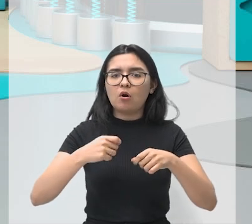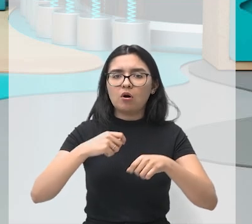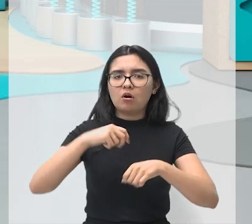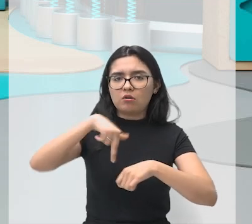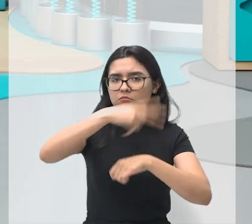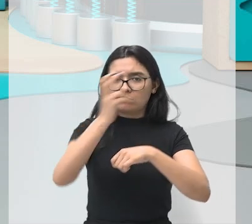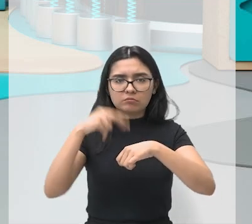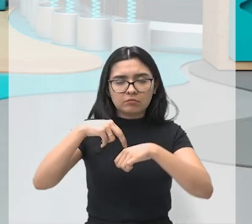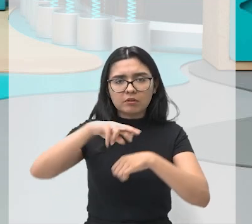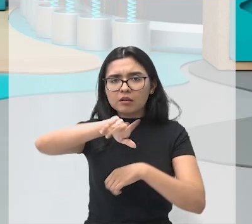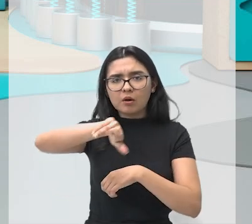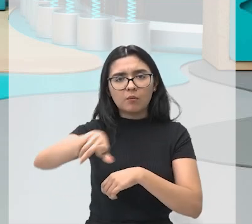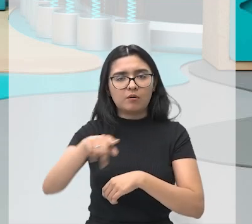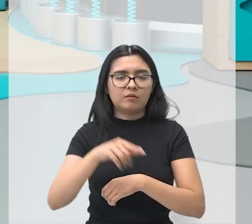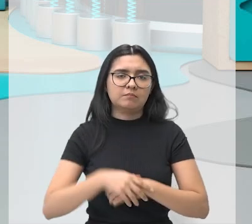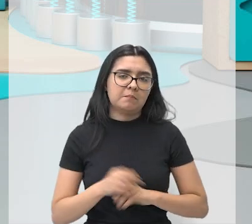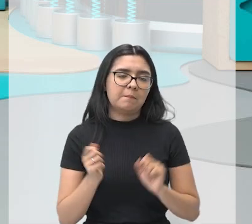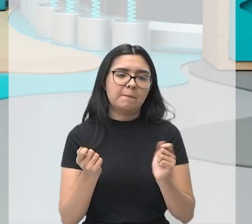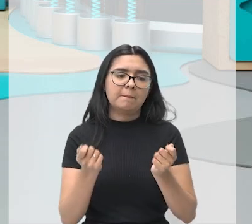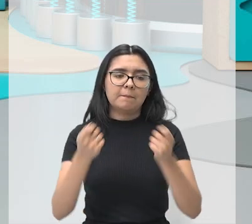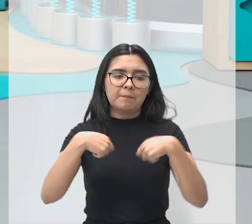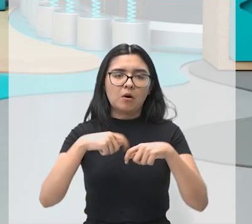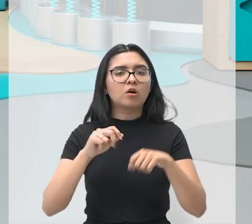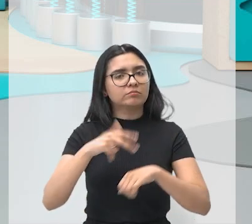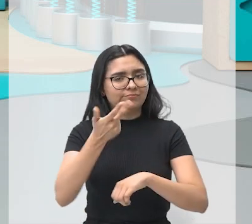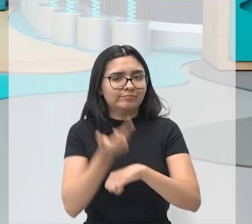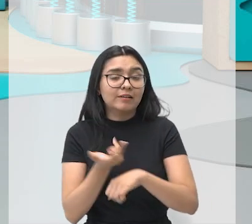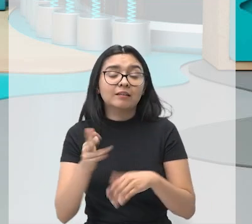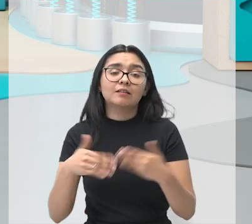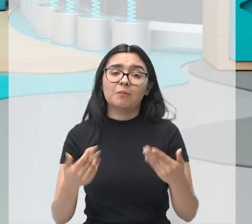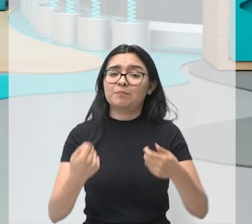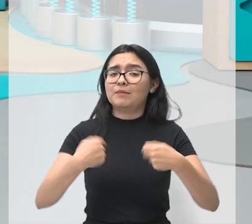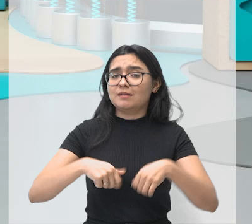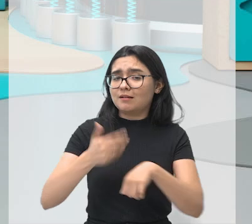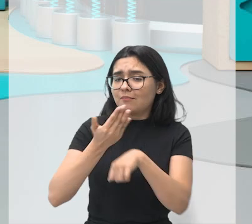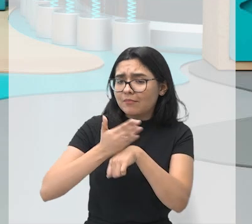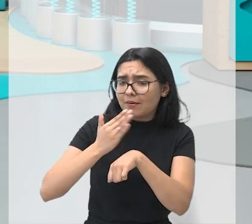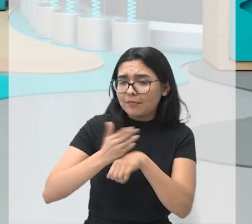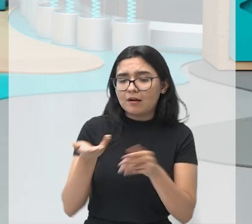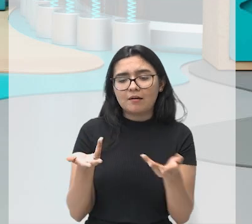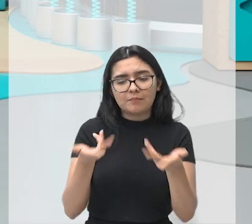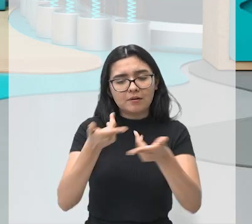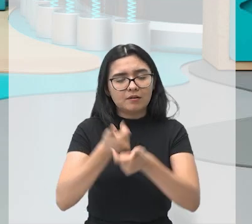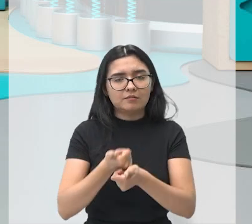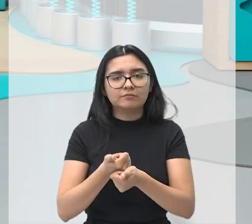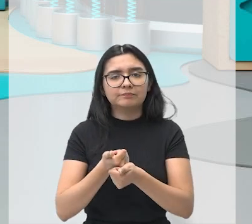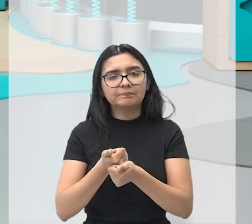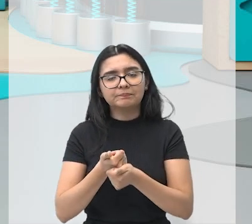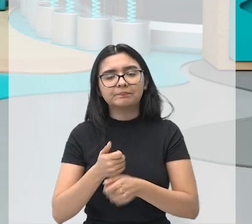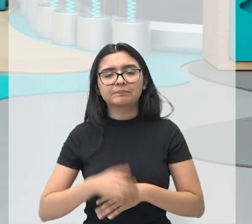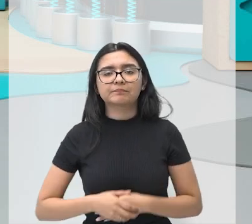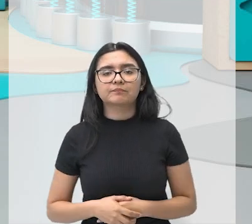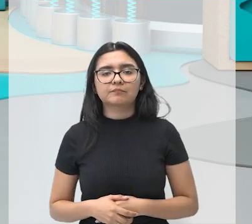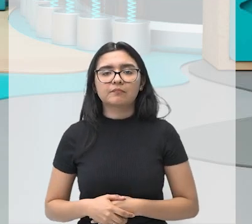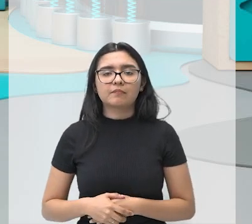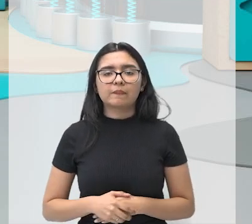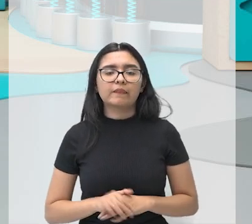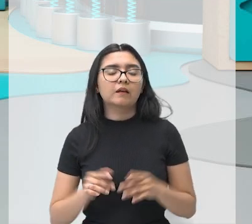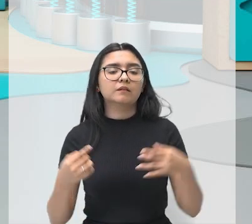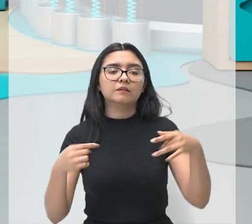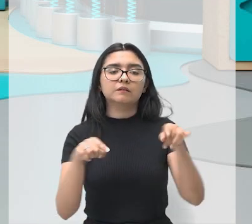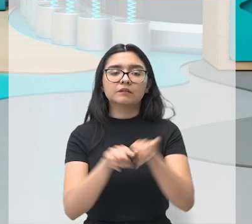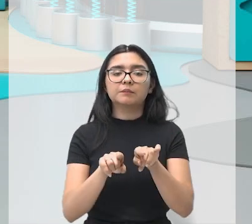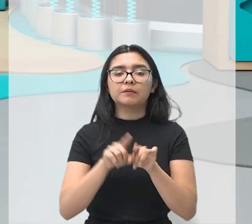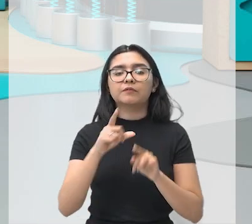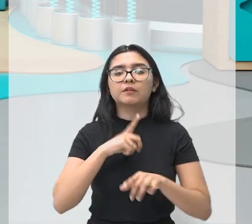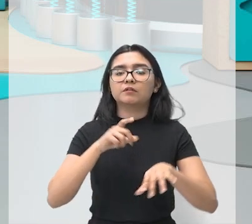aqui, muito provavelmente você vai se machucar, então requer treino, requer habilidade, não é do dia para a noite, tá bom? A gente vai ter